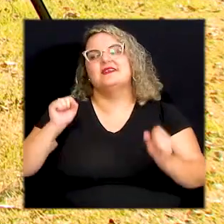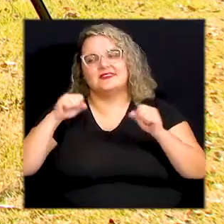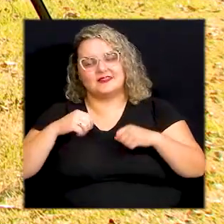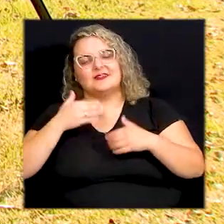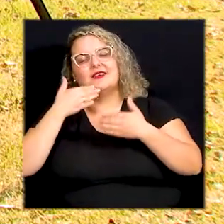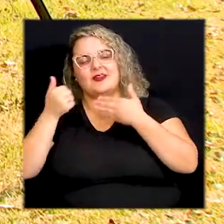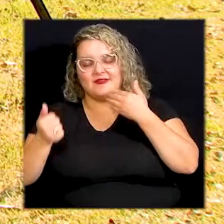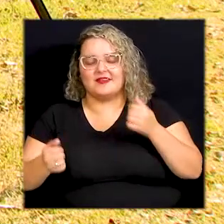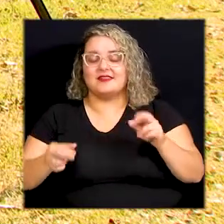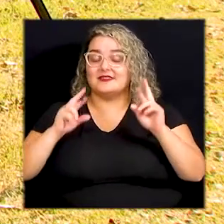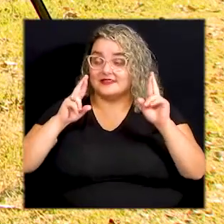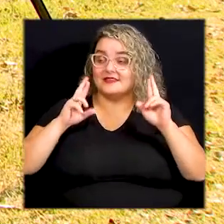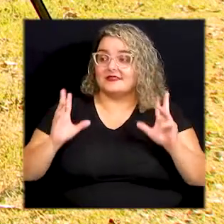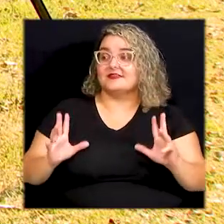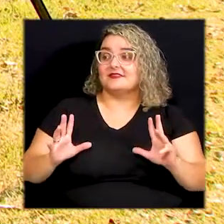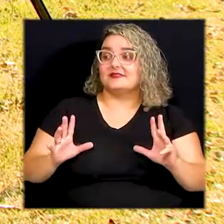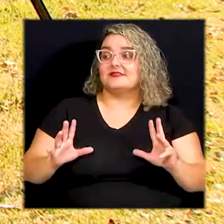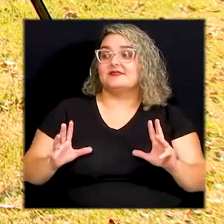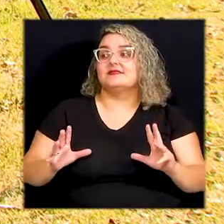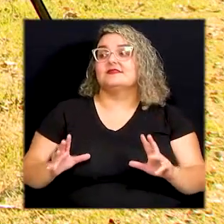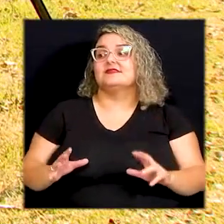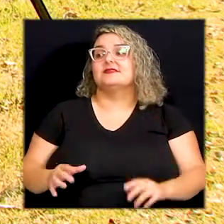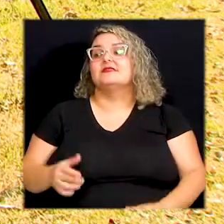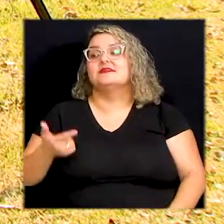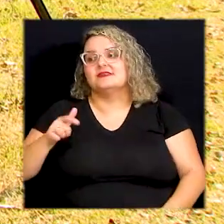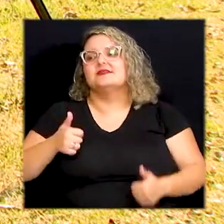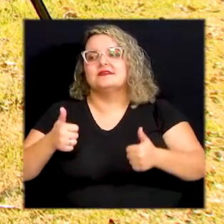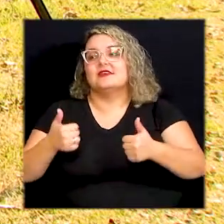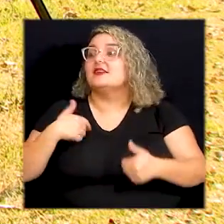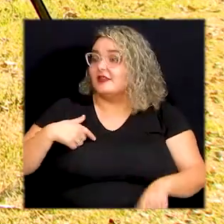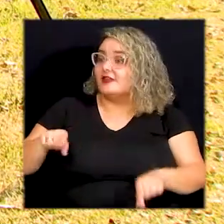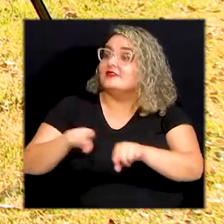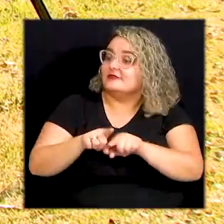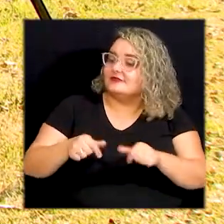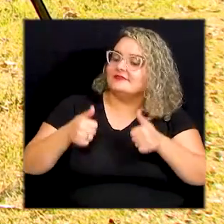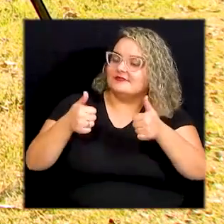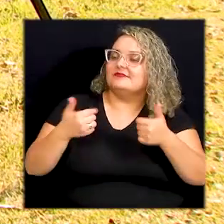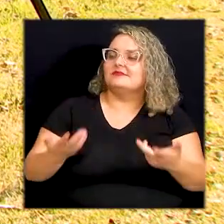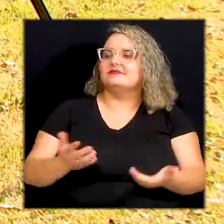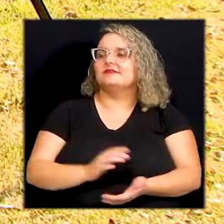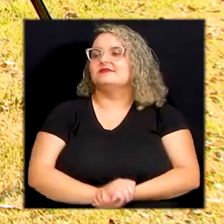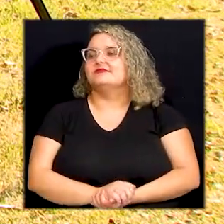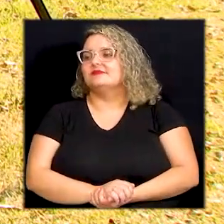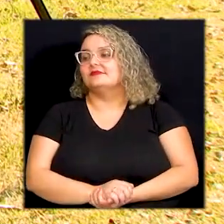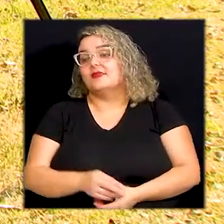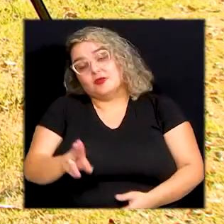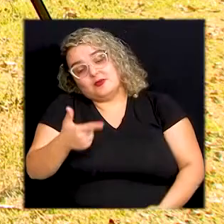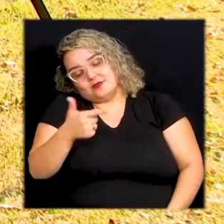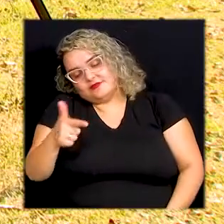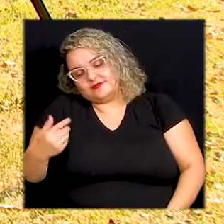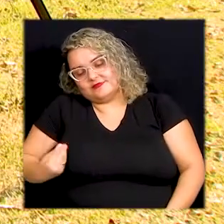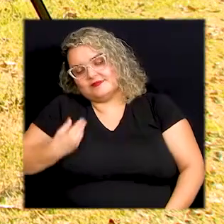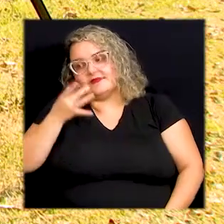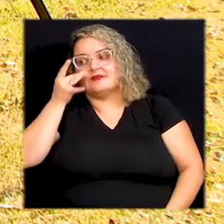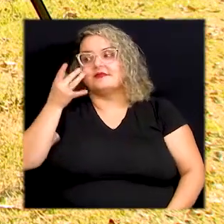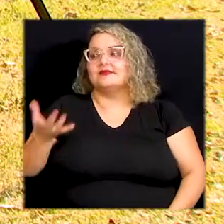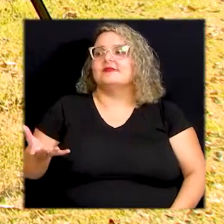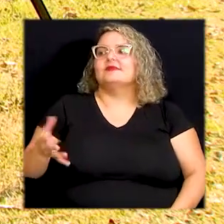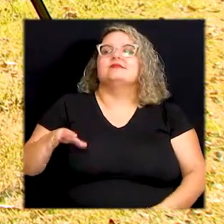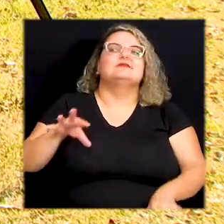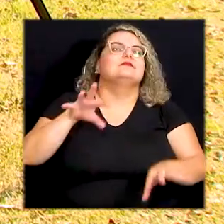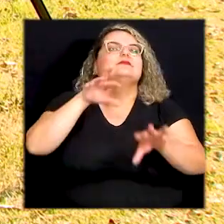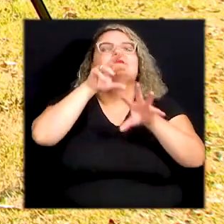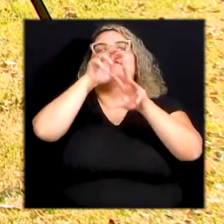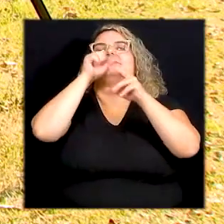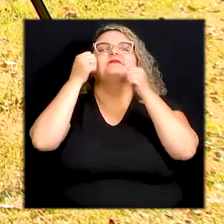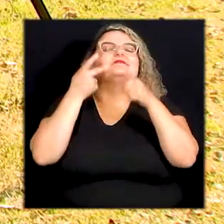Tudo vai melhorar. Tudo vai melhorar. Eu ainda insisto em ser otimista. Eu também. Eu sou. Ou a gente não estava aqui. Com certeza. Estamos aqui respirando